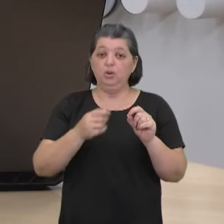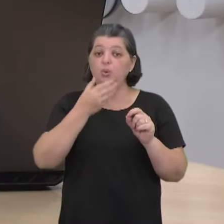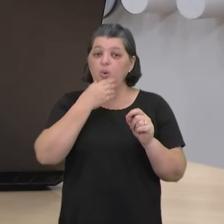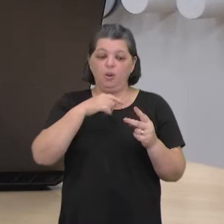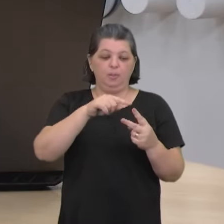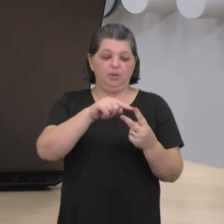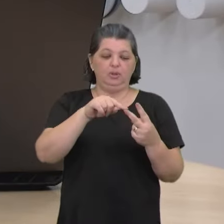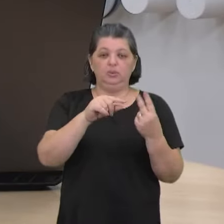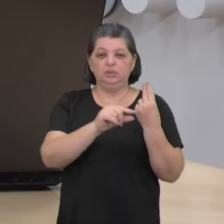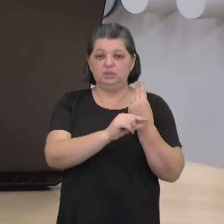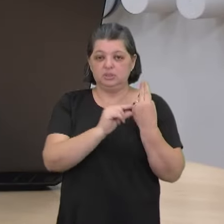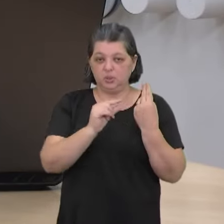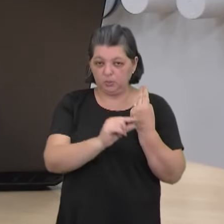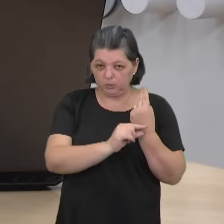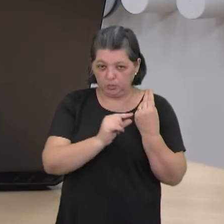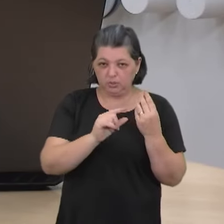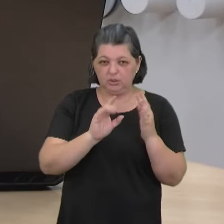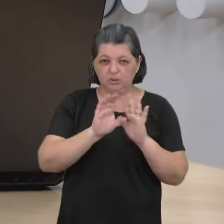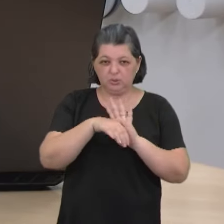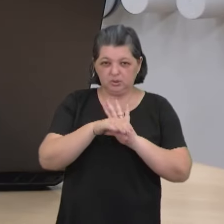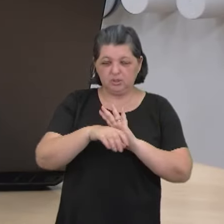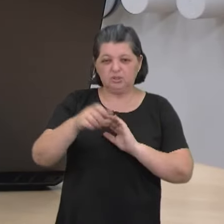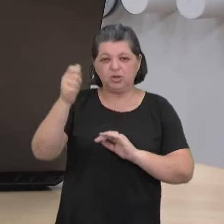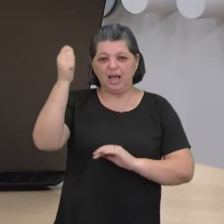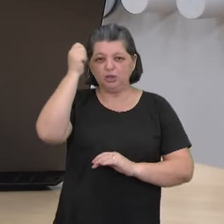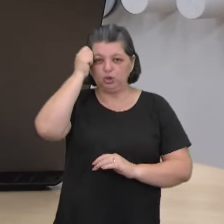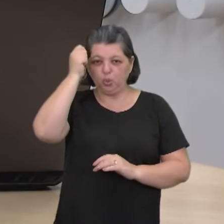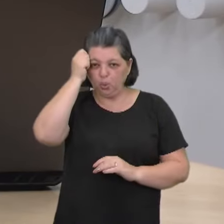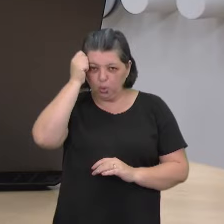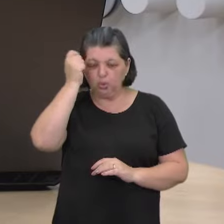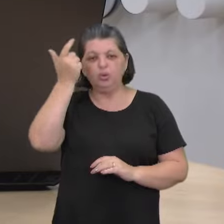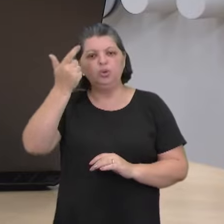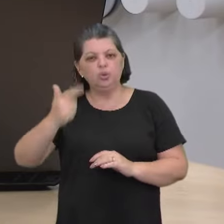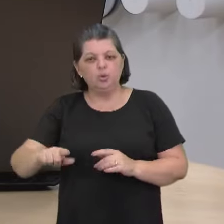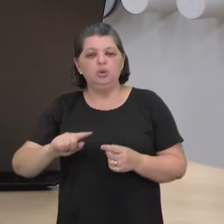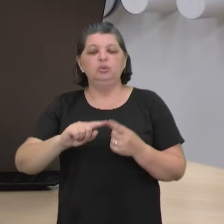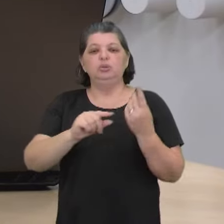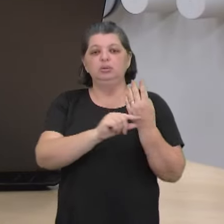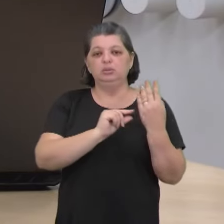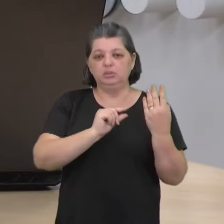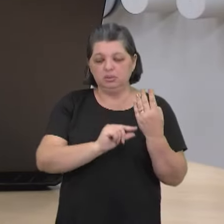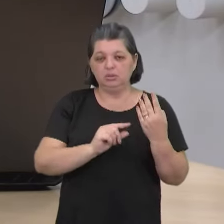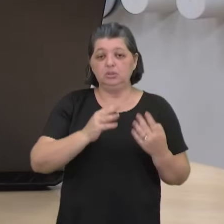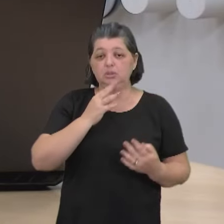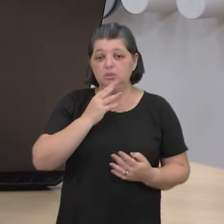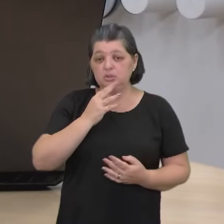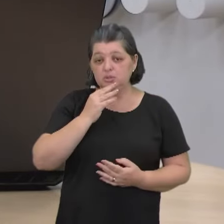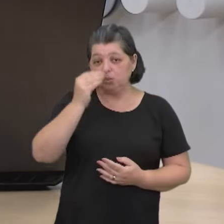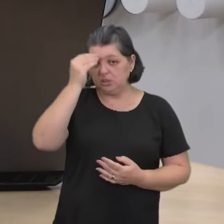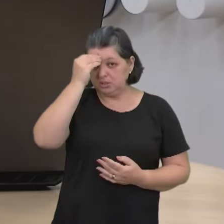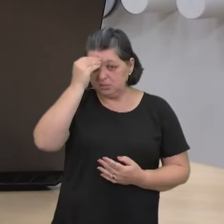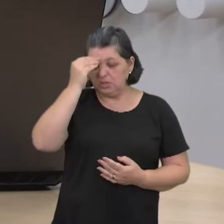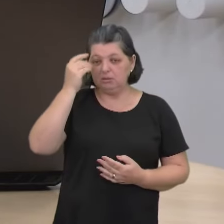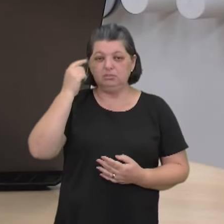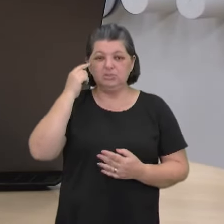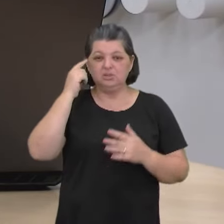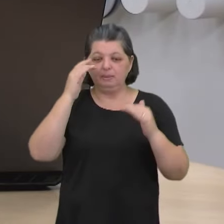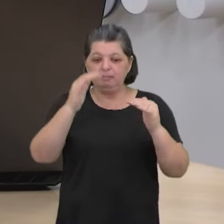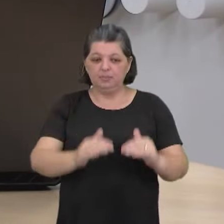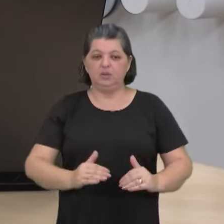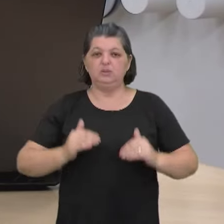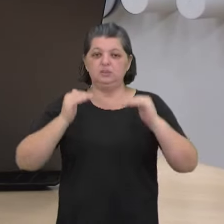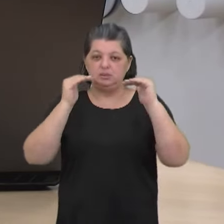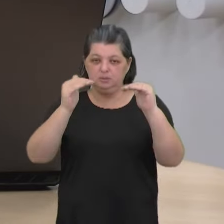Horkheimer, o seu conceito, o conceito com o qual eles trabalham, o de esclarecimento, ele está para um pouco além